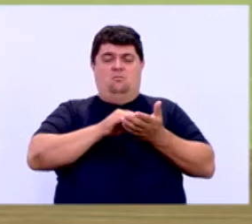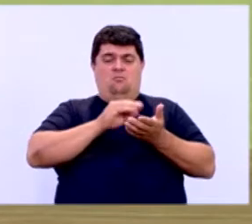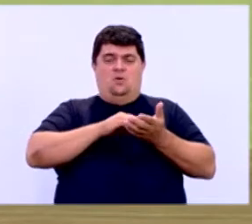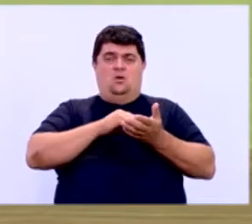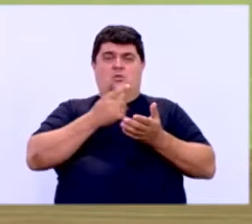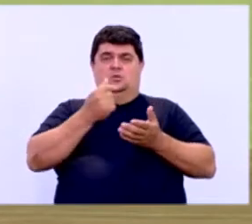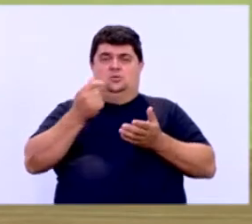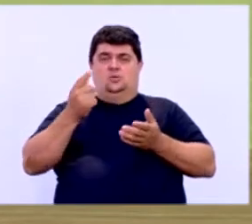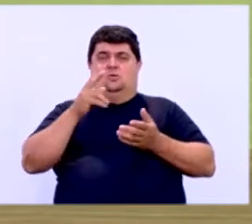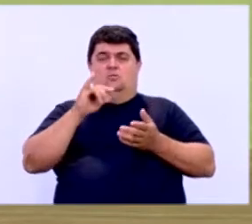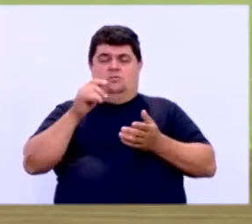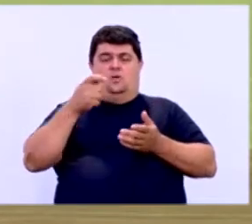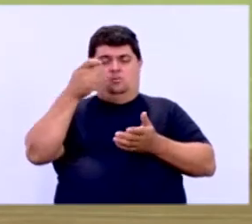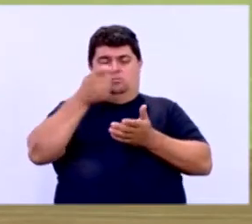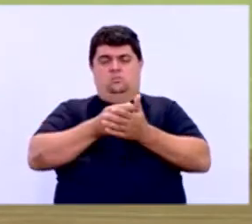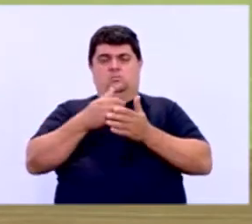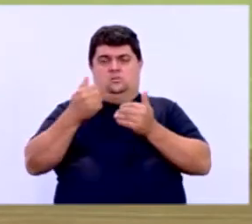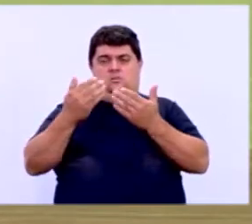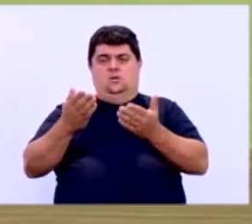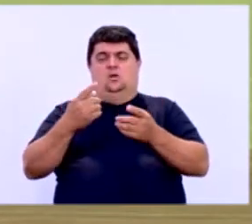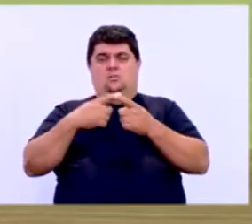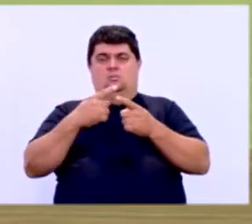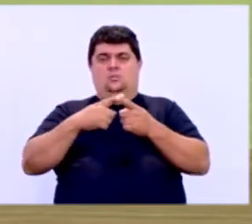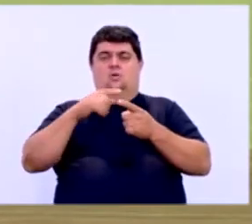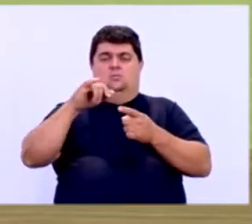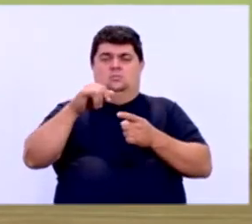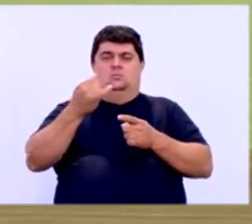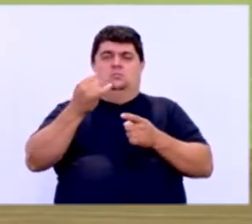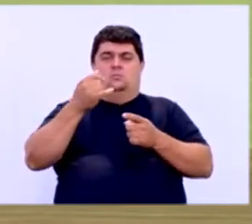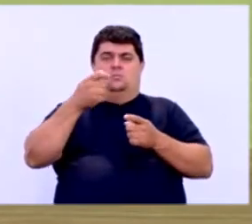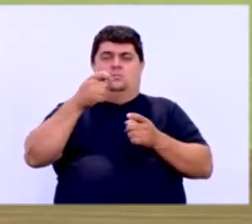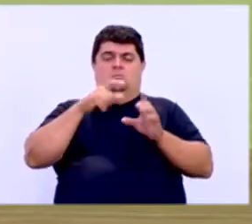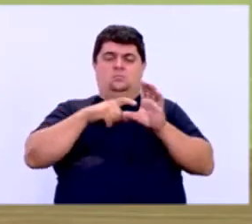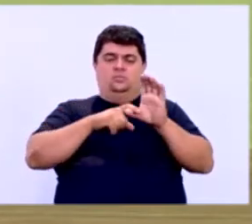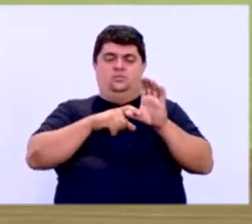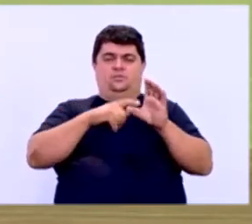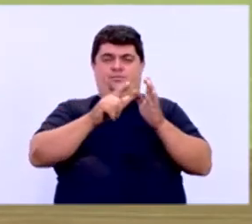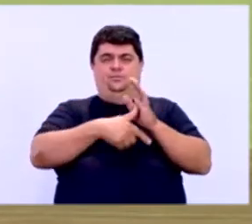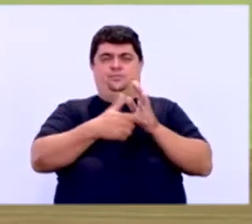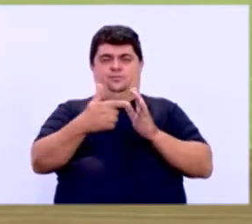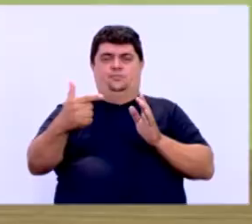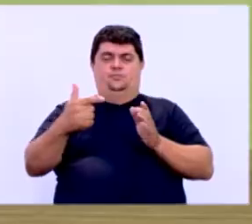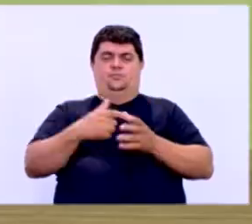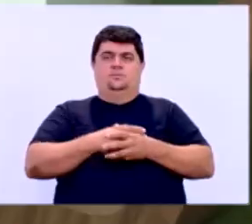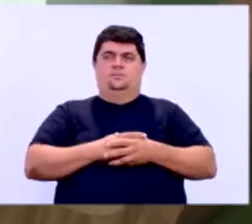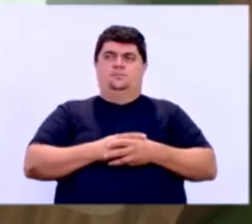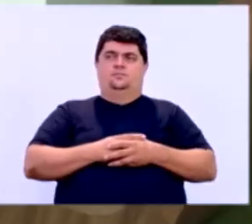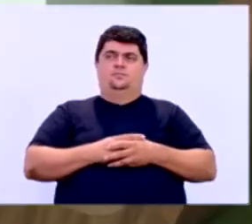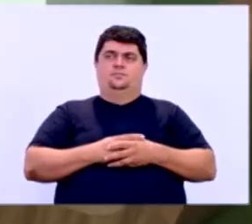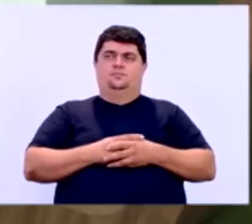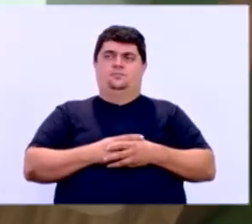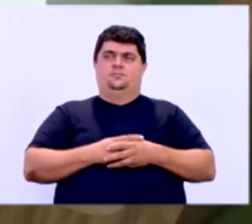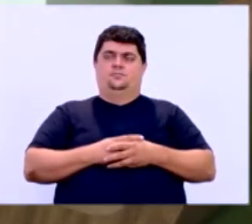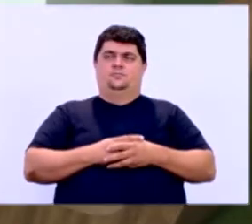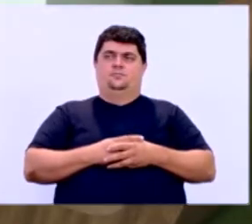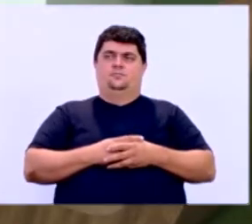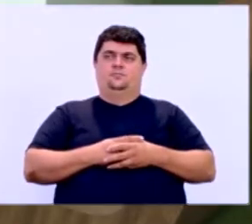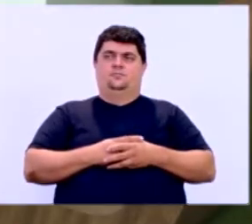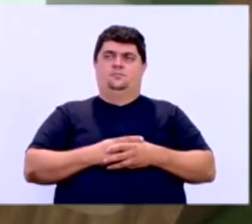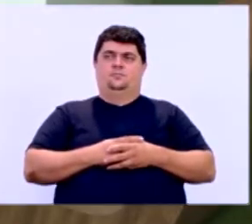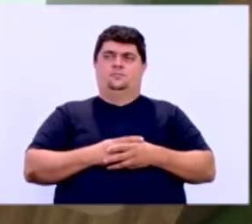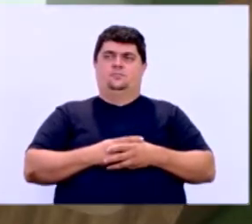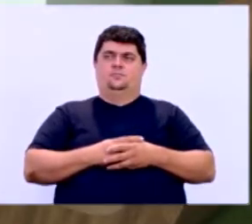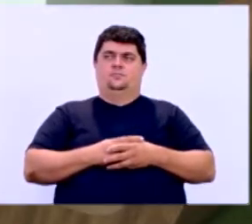bem, alguma coisa possa ser dado em lugar, né, do pagamento da conta em dinheiro. Obrigado, professor Igor.